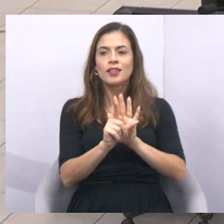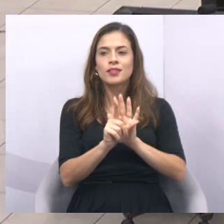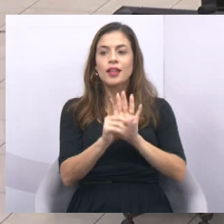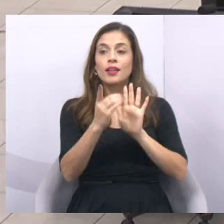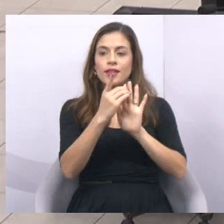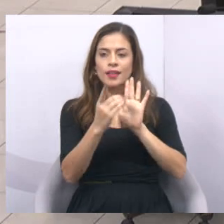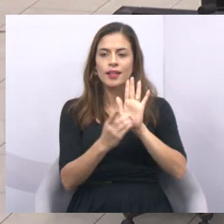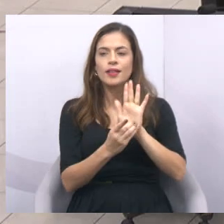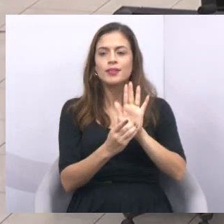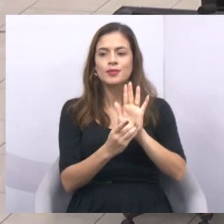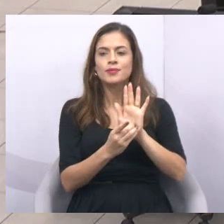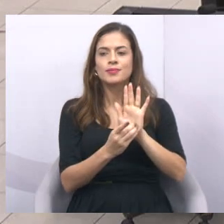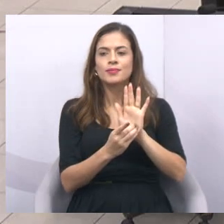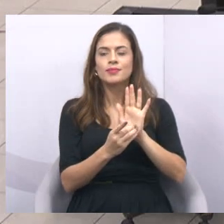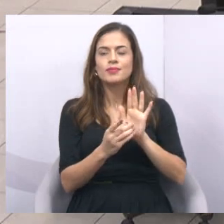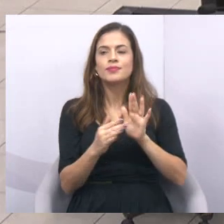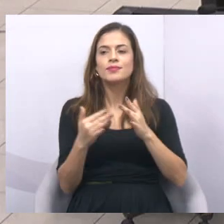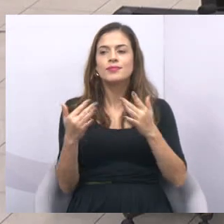decreto legislativo,